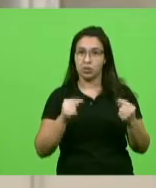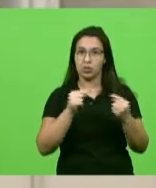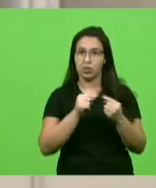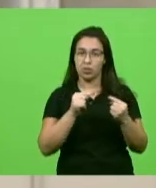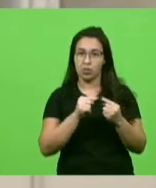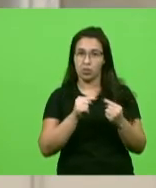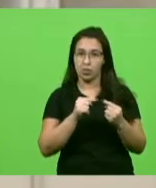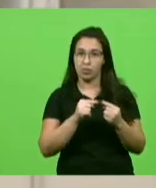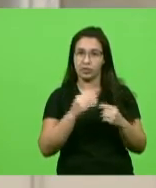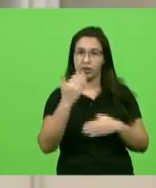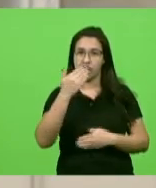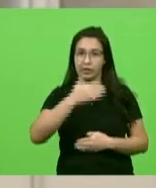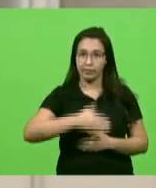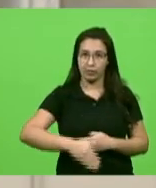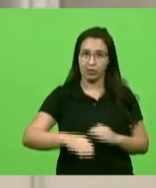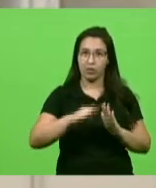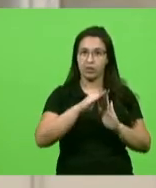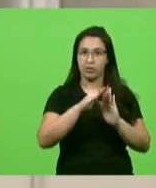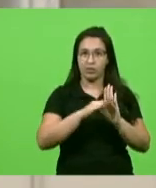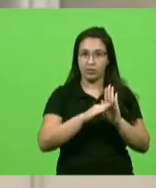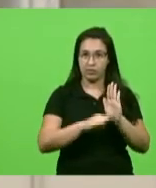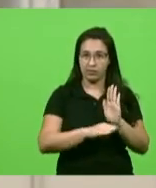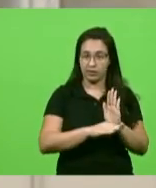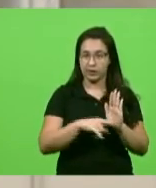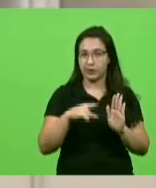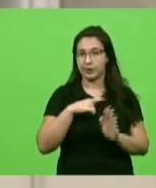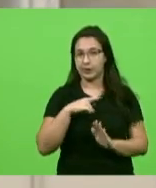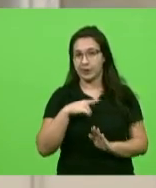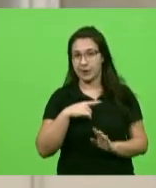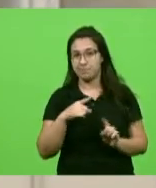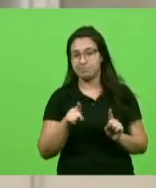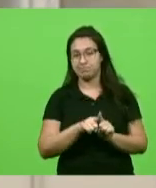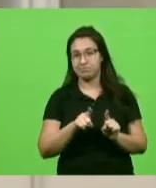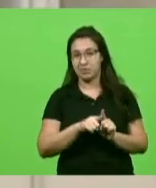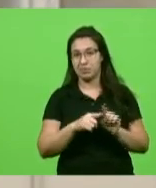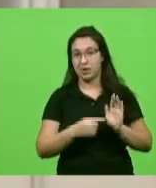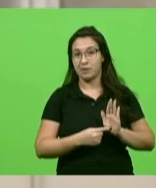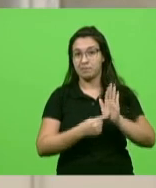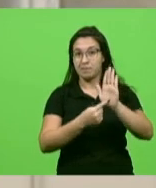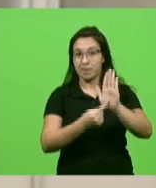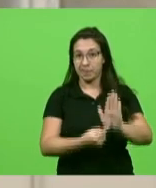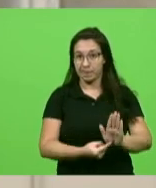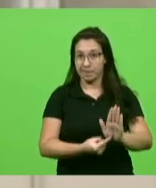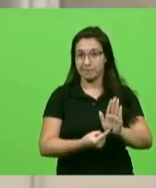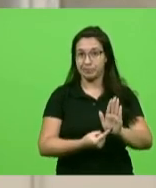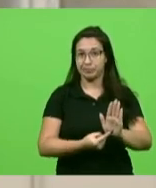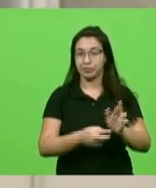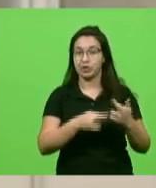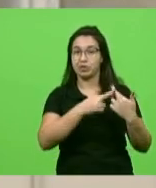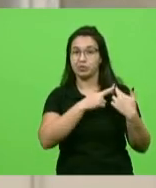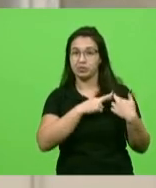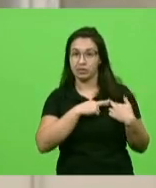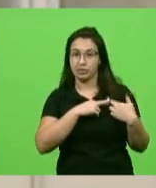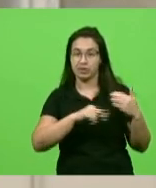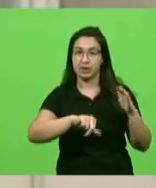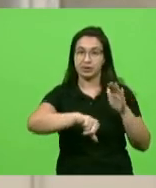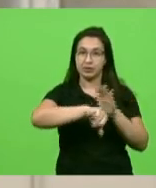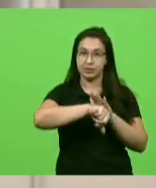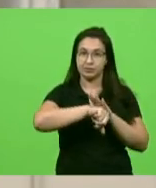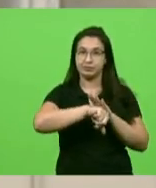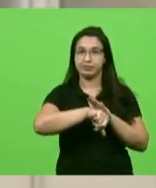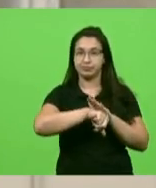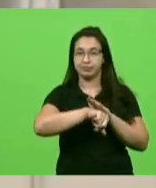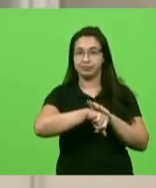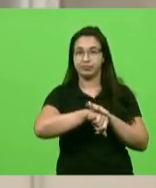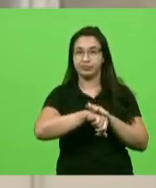traduzida na prova da materialidade delitiva e nos indícios de autoria do cometimento do crime de responsabilidade